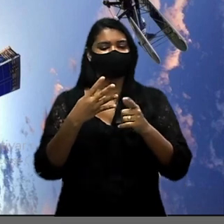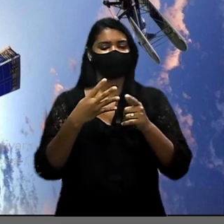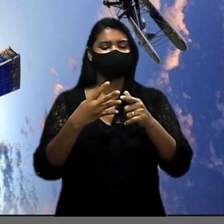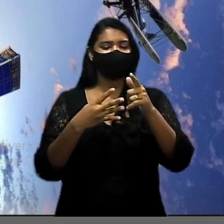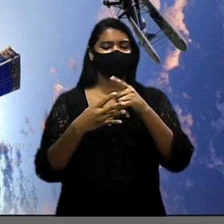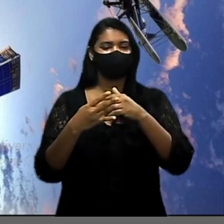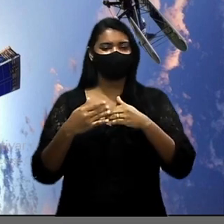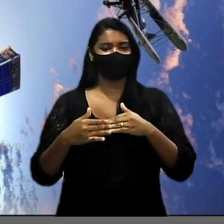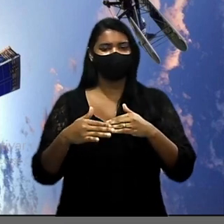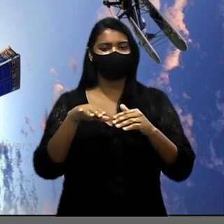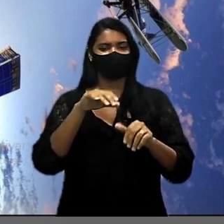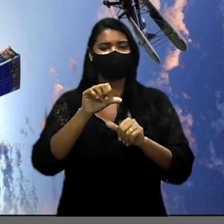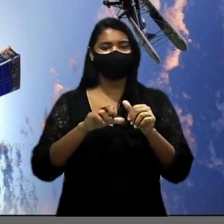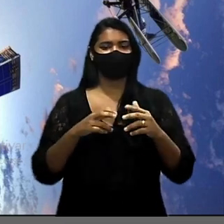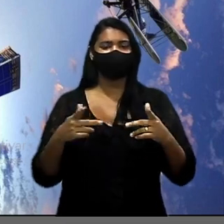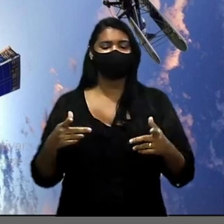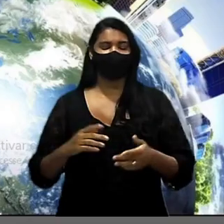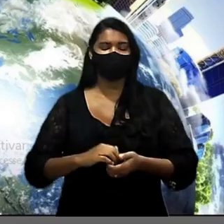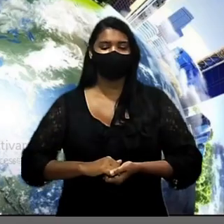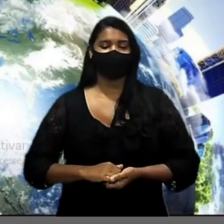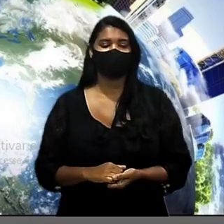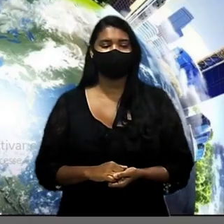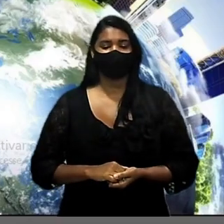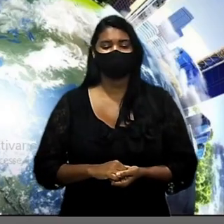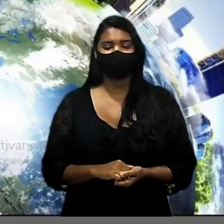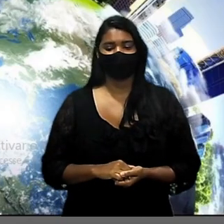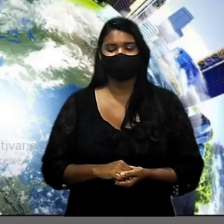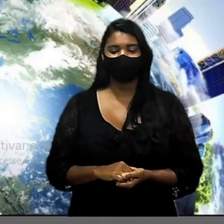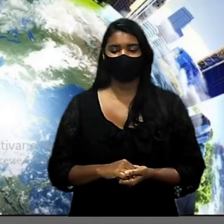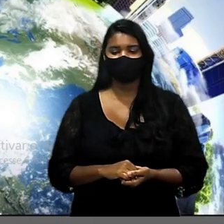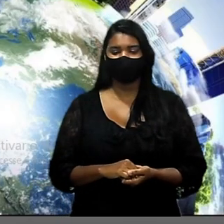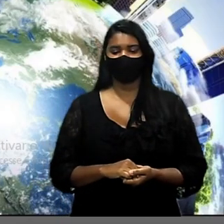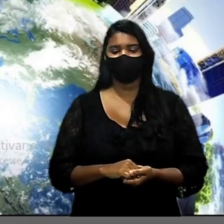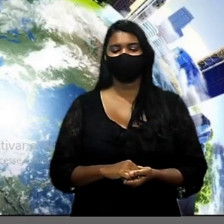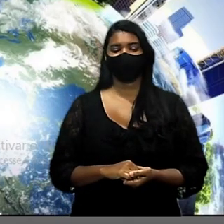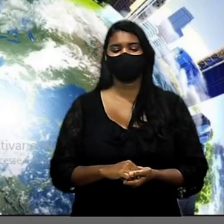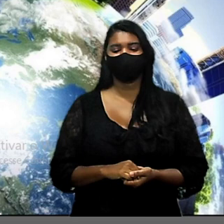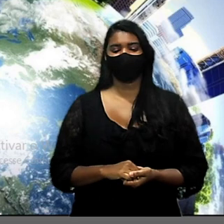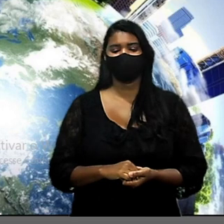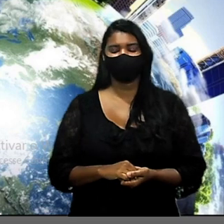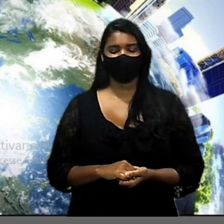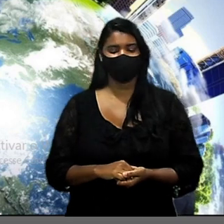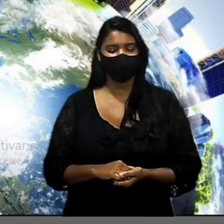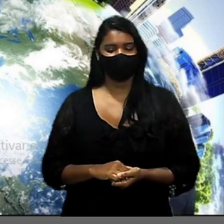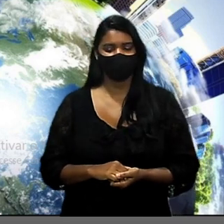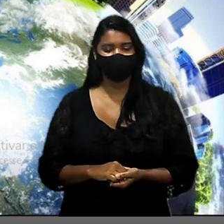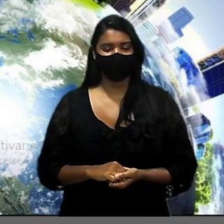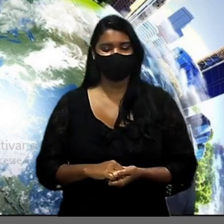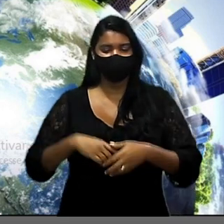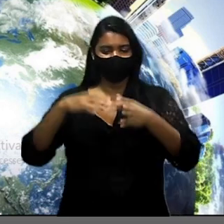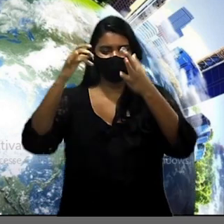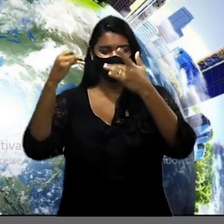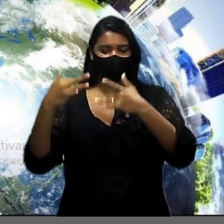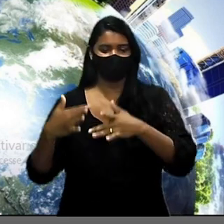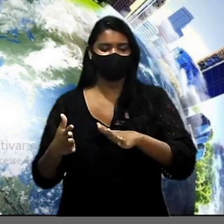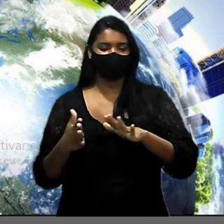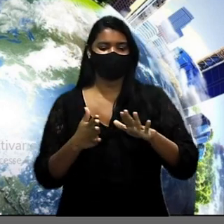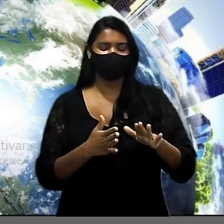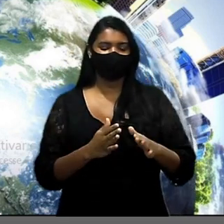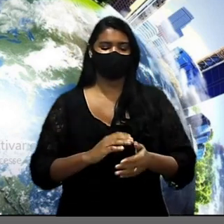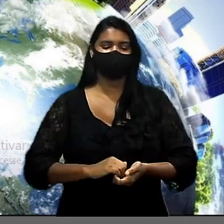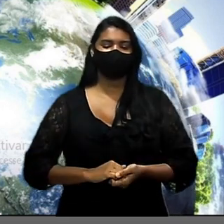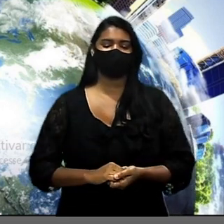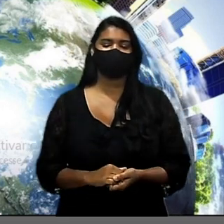desse processo da mudança. O primeiro elemento fala a respeito da questão